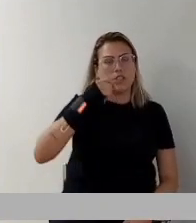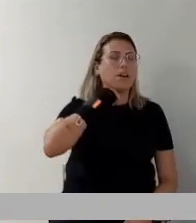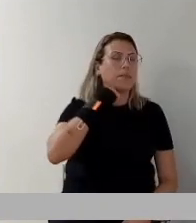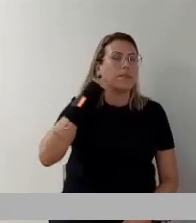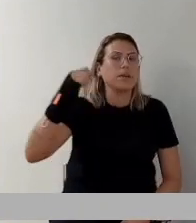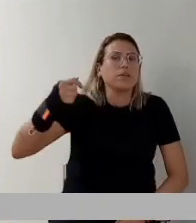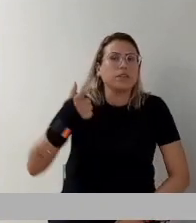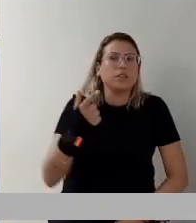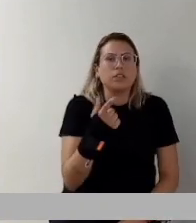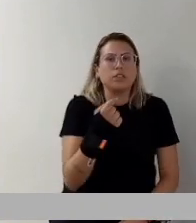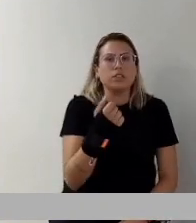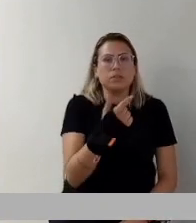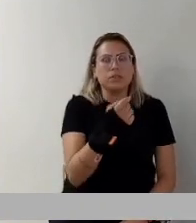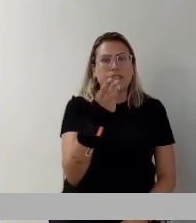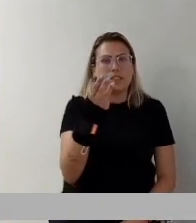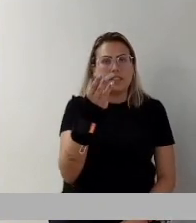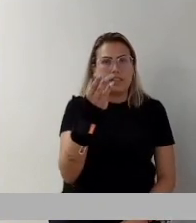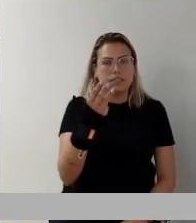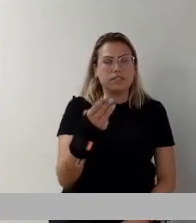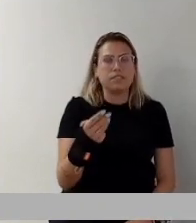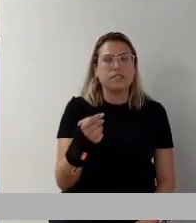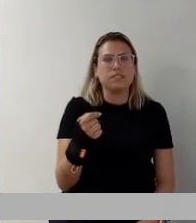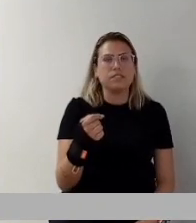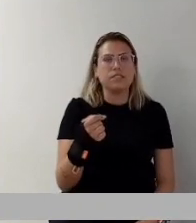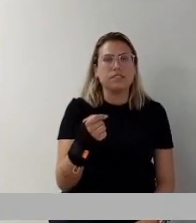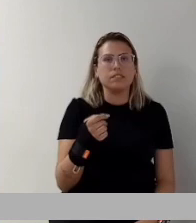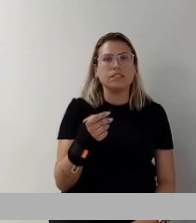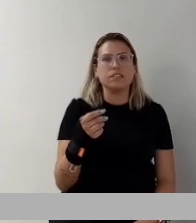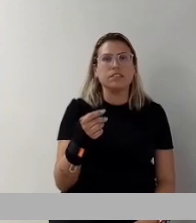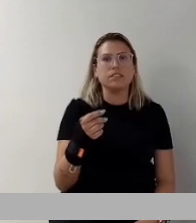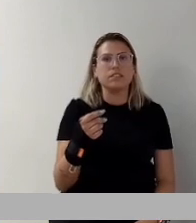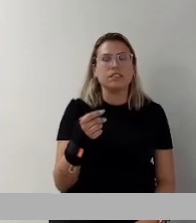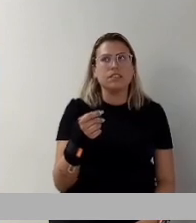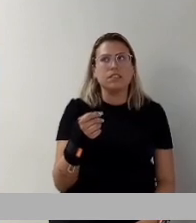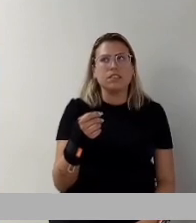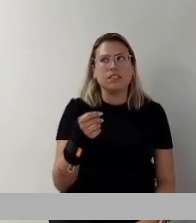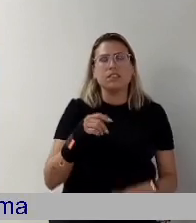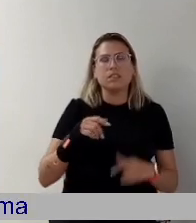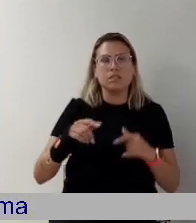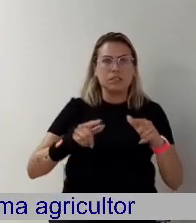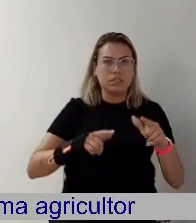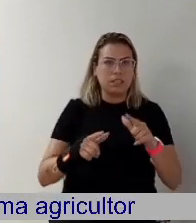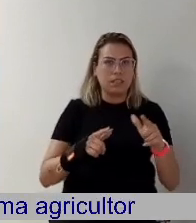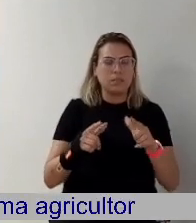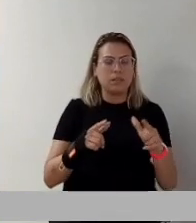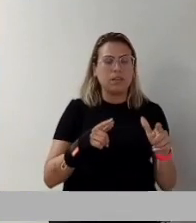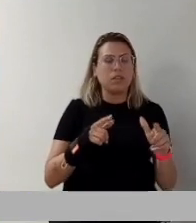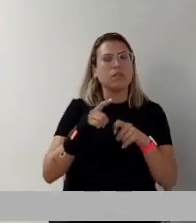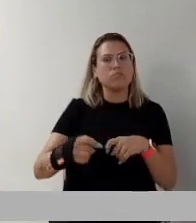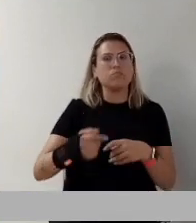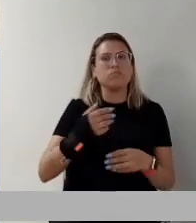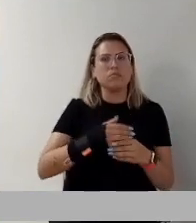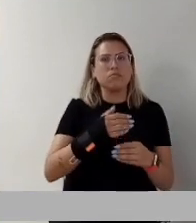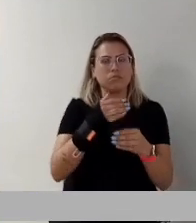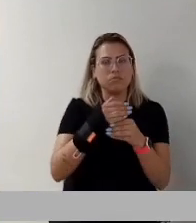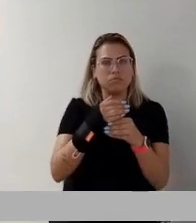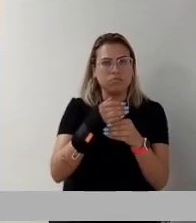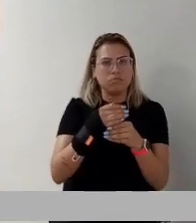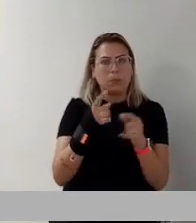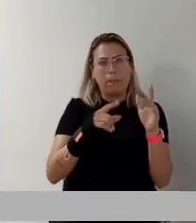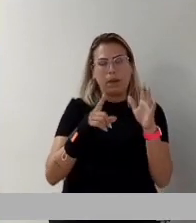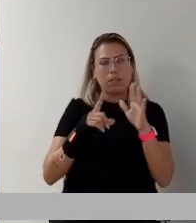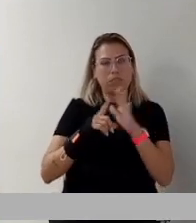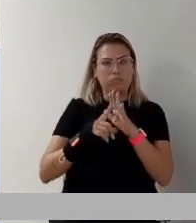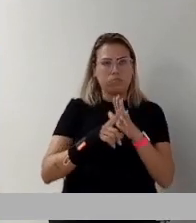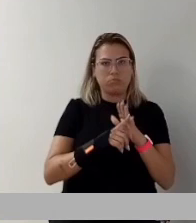2003 cursou o ginásio trabalhou como agricultor pedreiro e comerciante